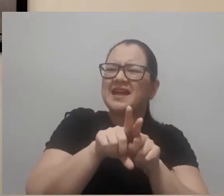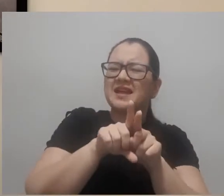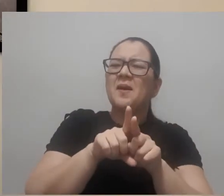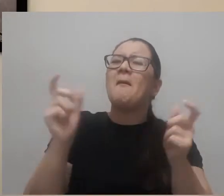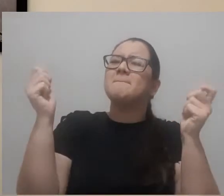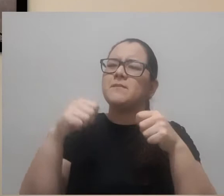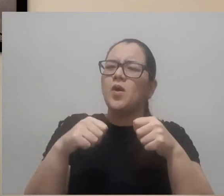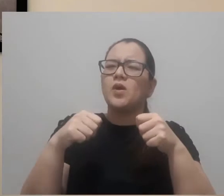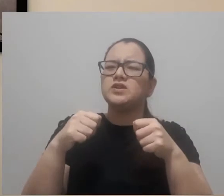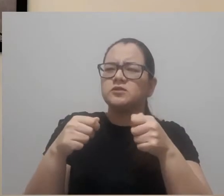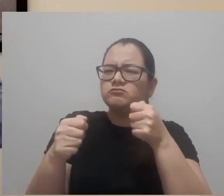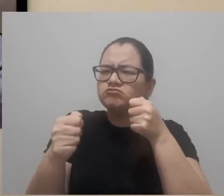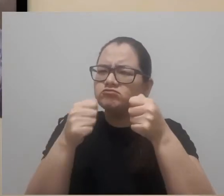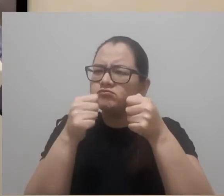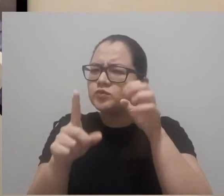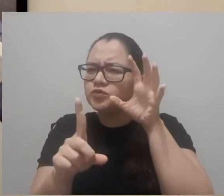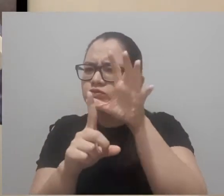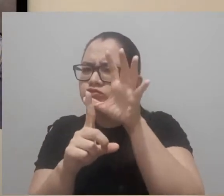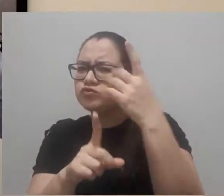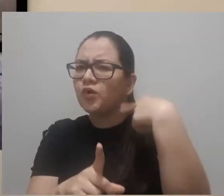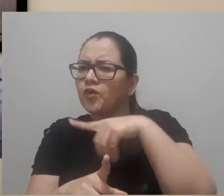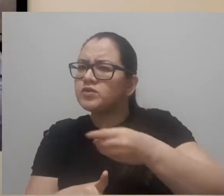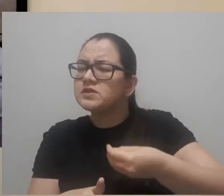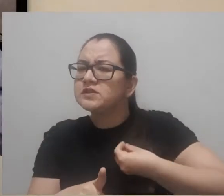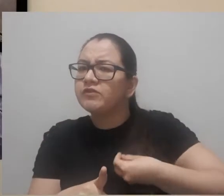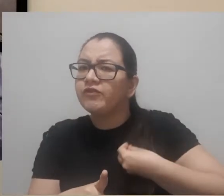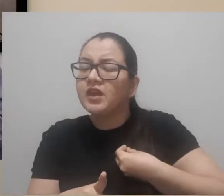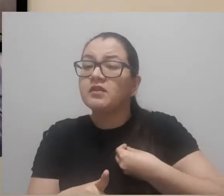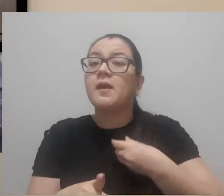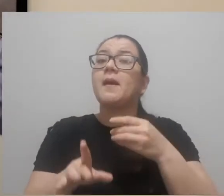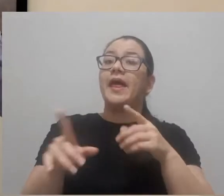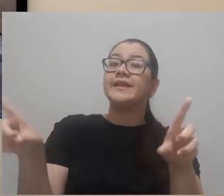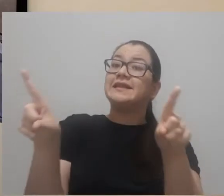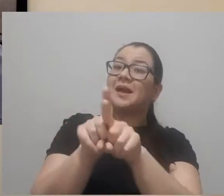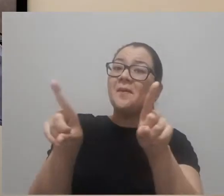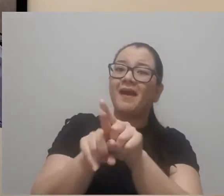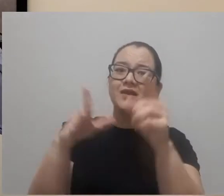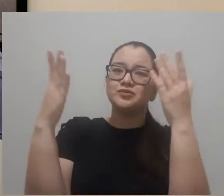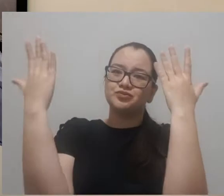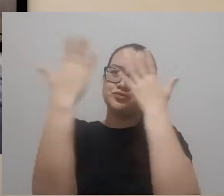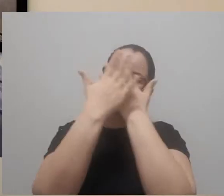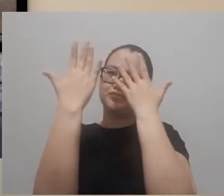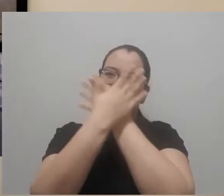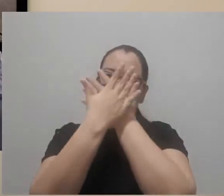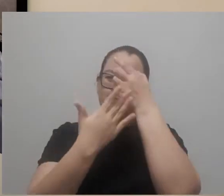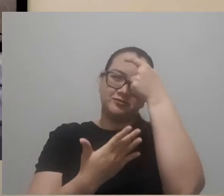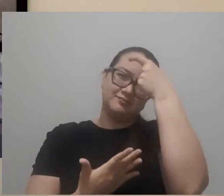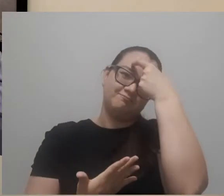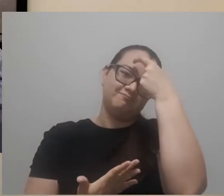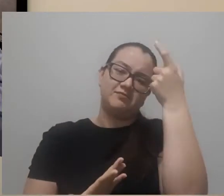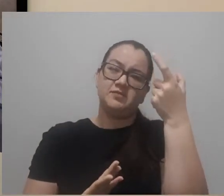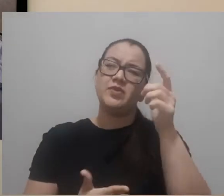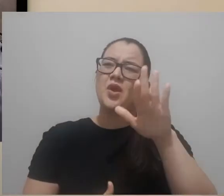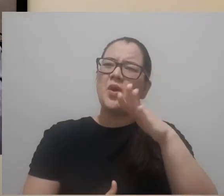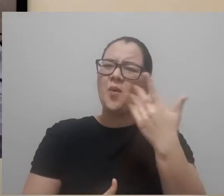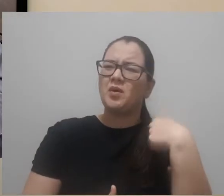nossa mente. Quando nós nos envolvemos demais, quando nós fixamos o nosso olhar naquilo